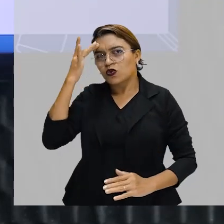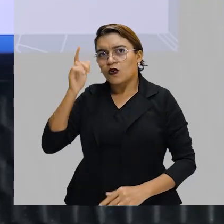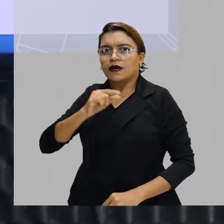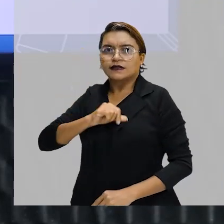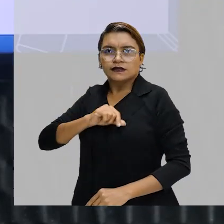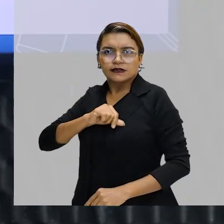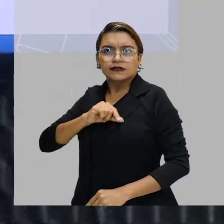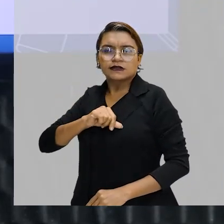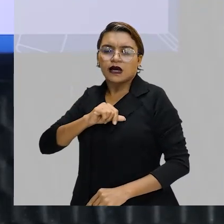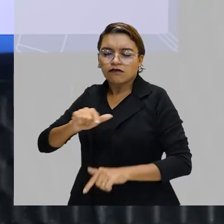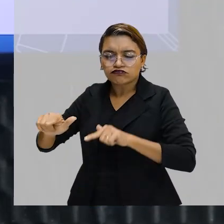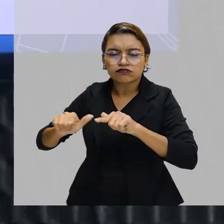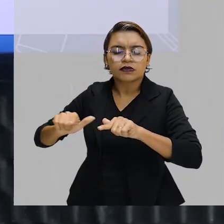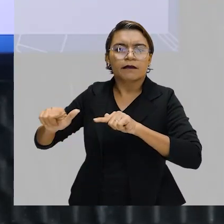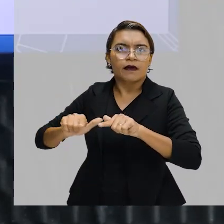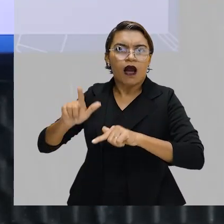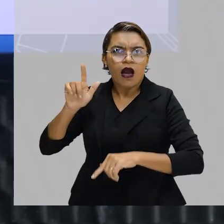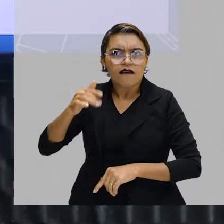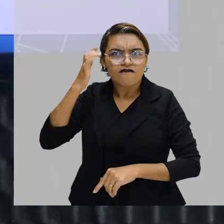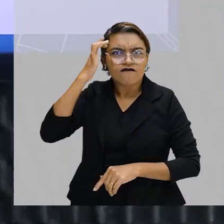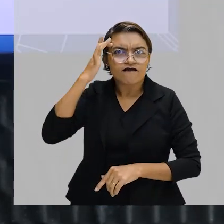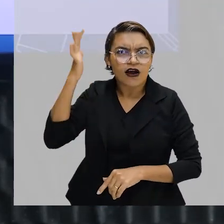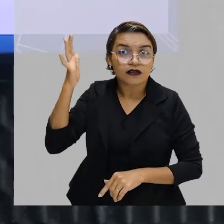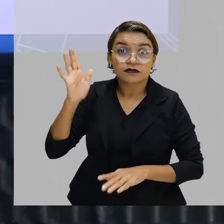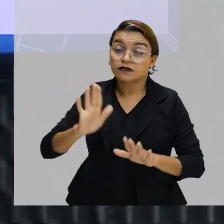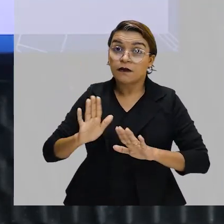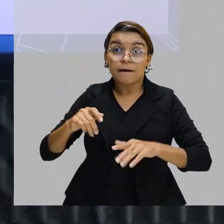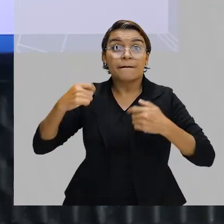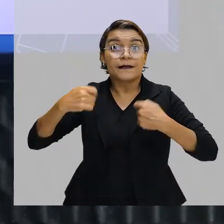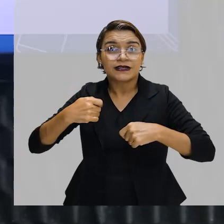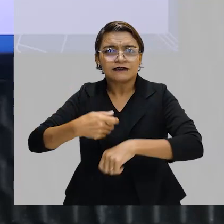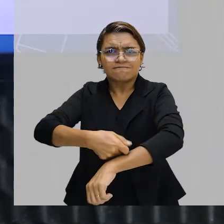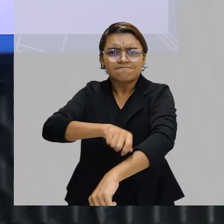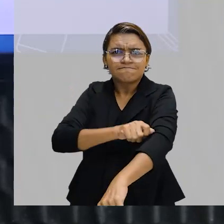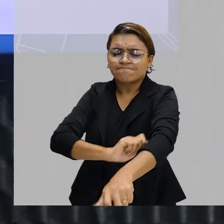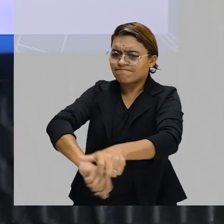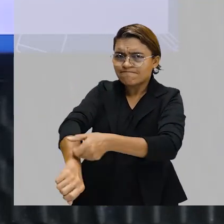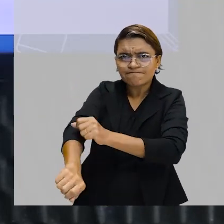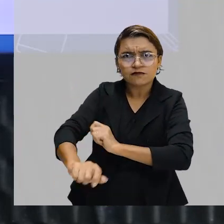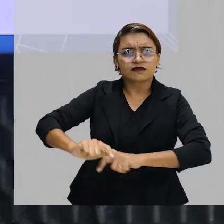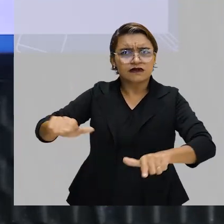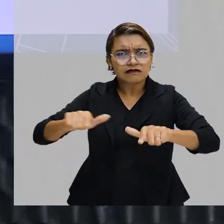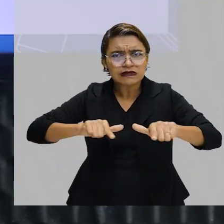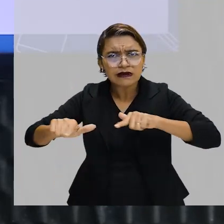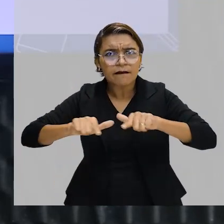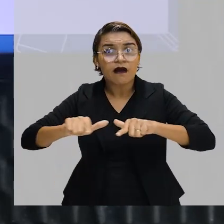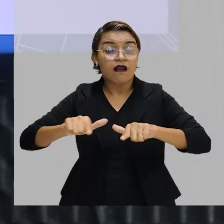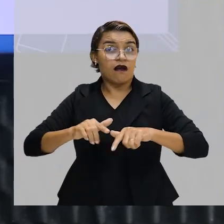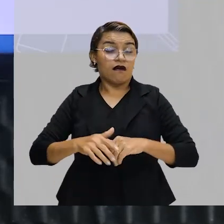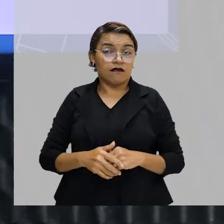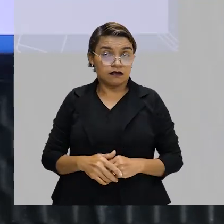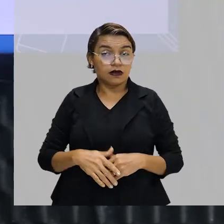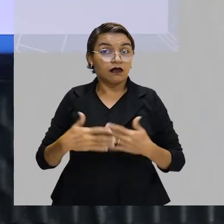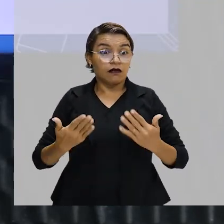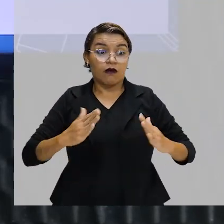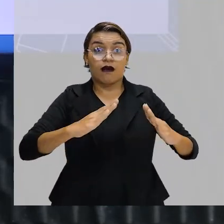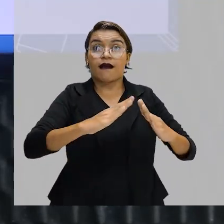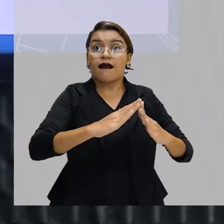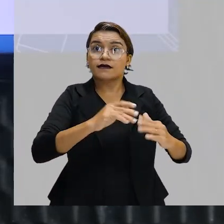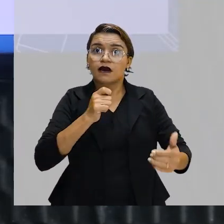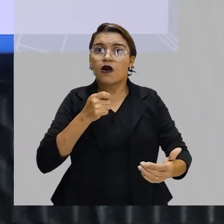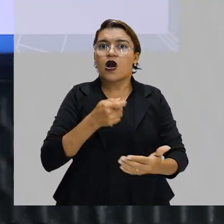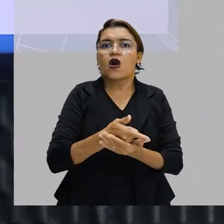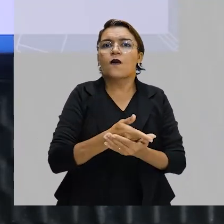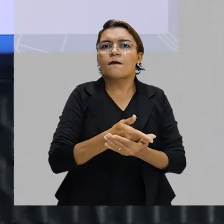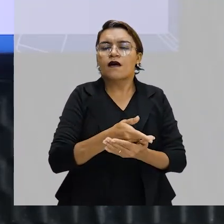não é algo fácil. Tem que trabalhar muito. Então, para comprar uma